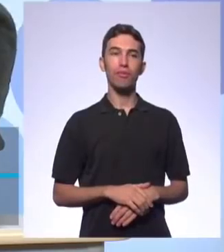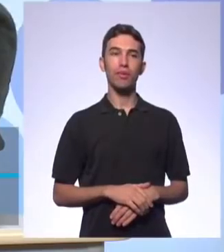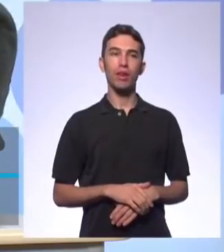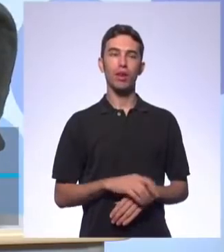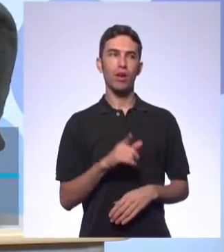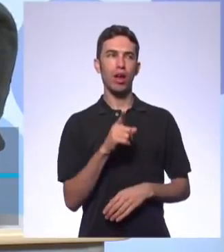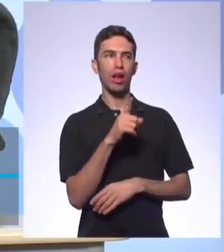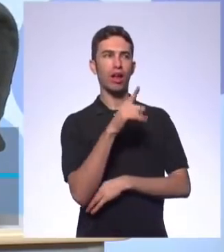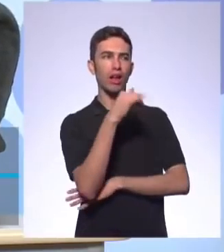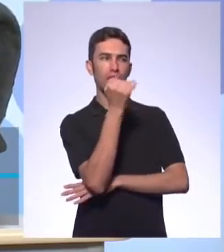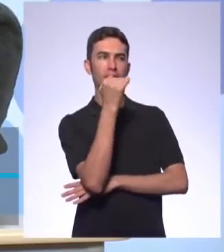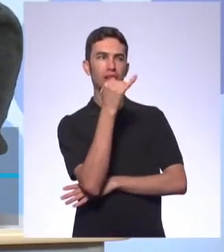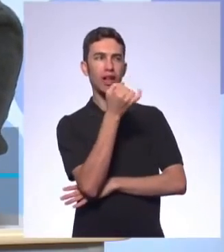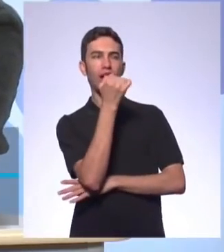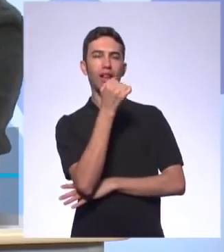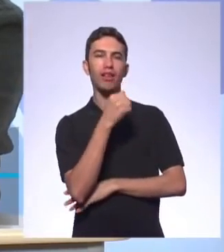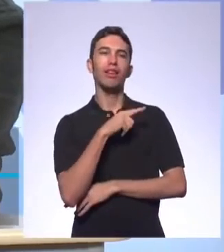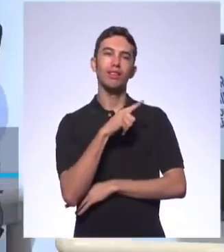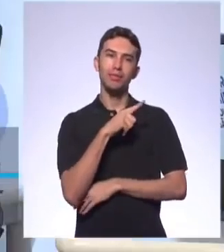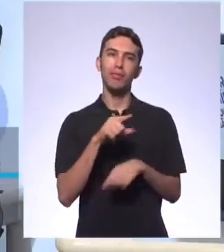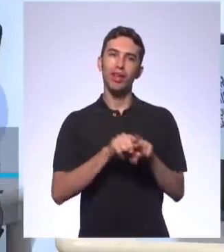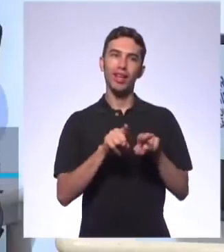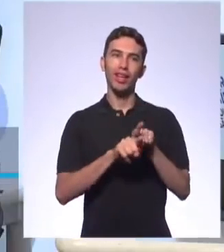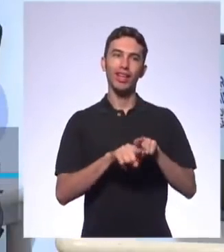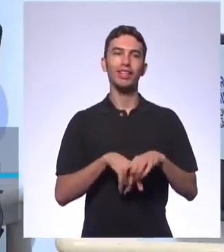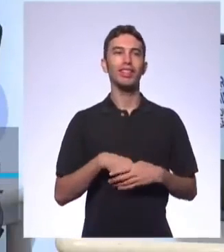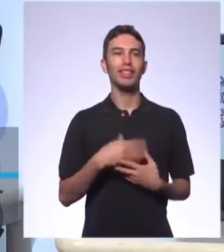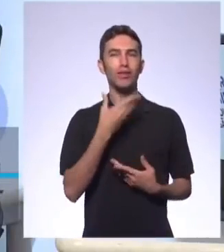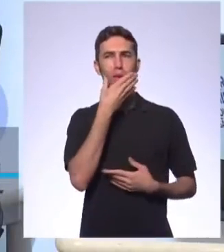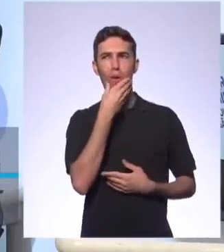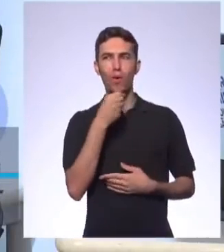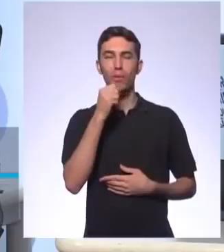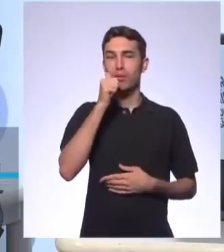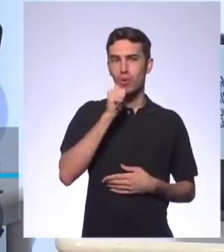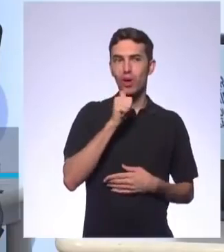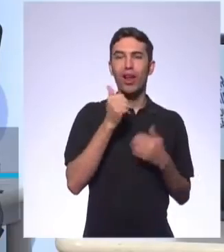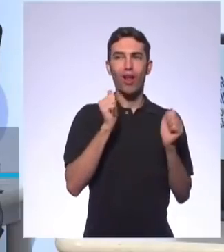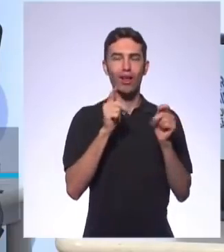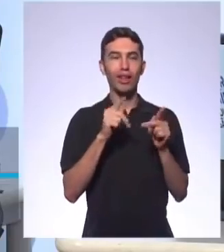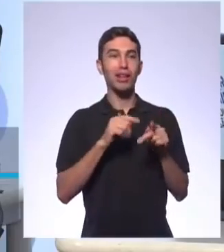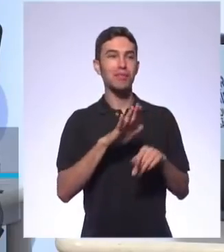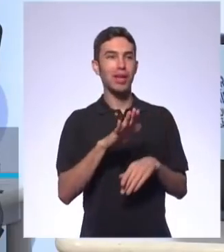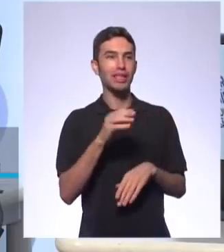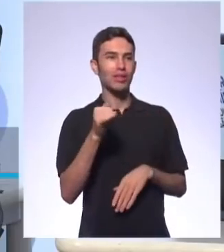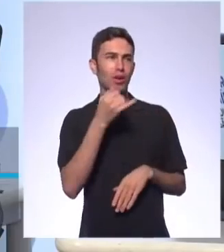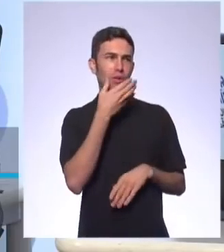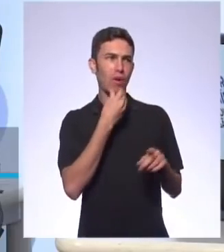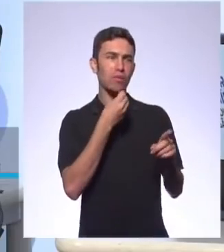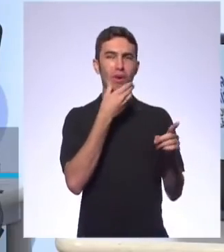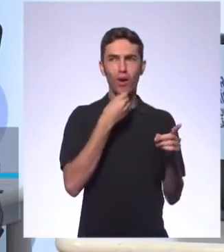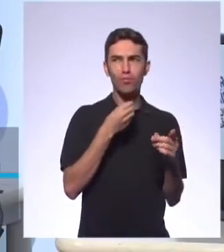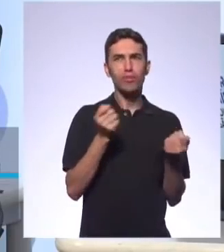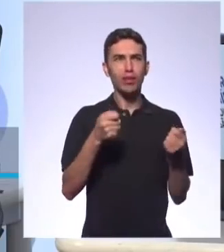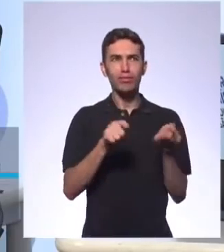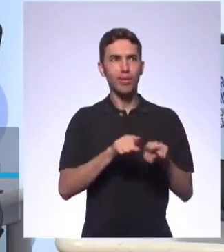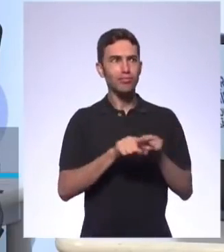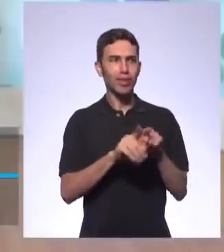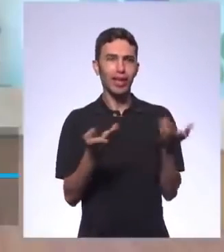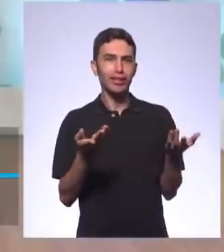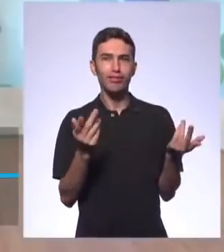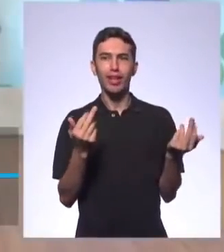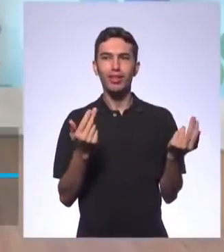cantada também, né, Dani? Ah, se for homem para mulher, Se for homem para homem, pode ser também. Ué, por que não? Pode